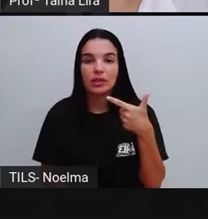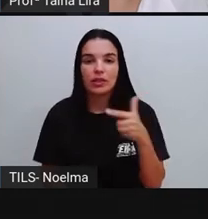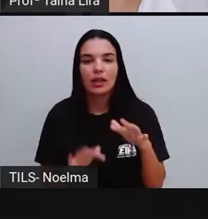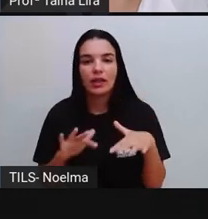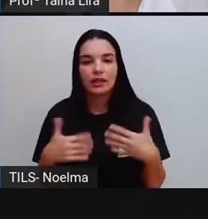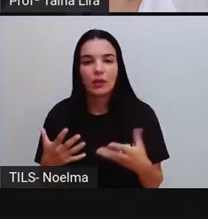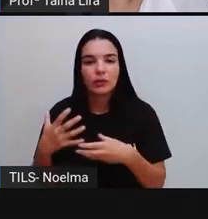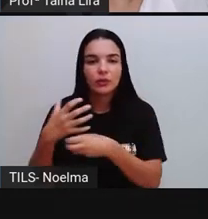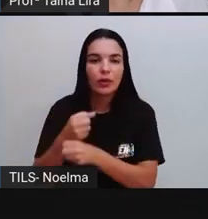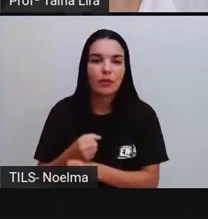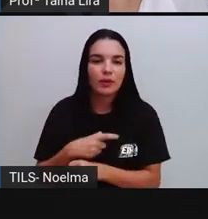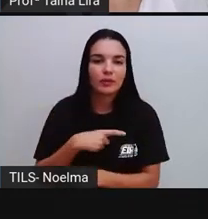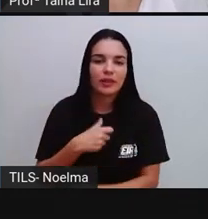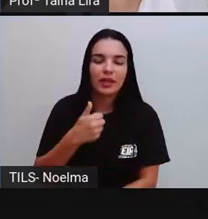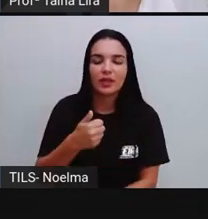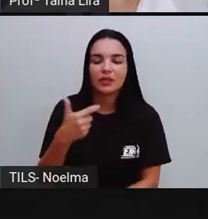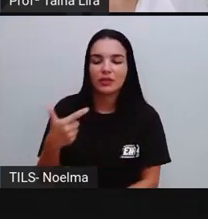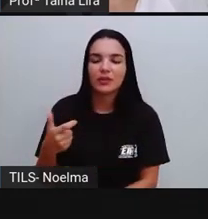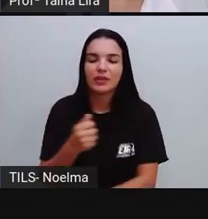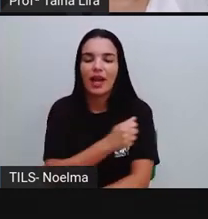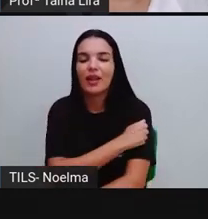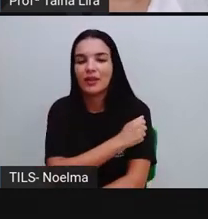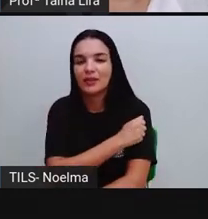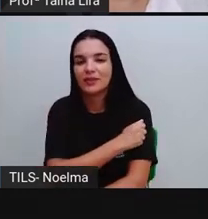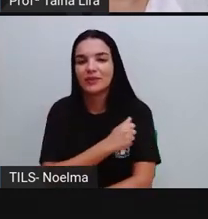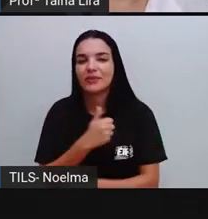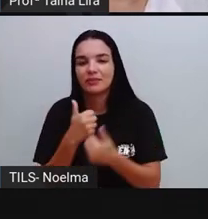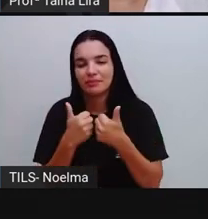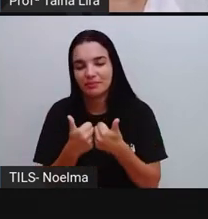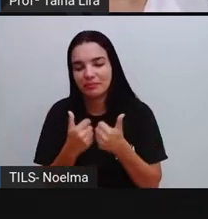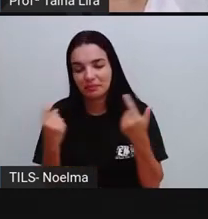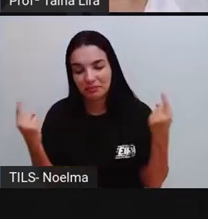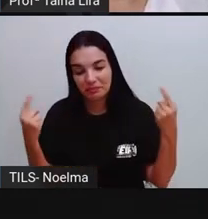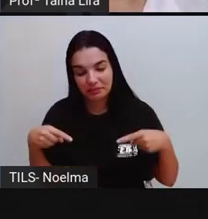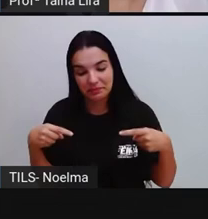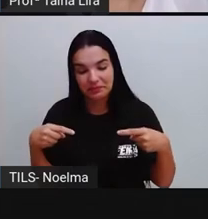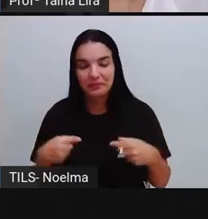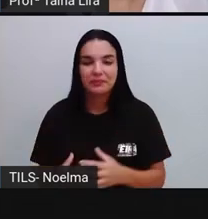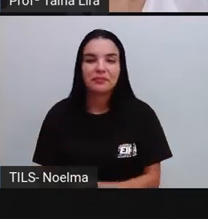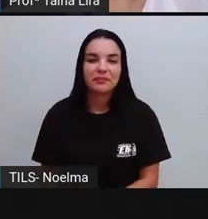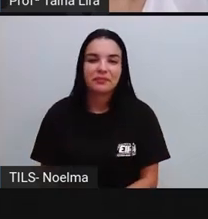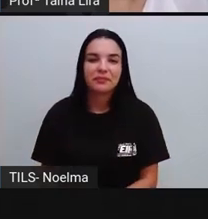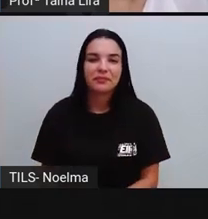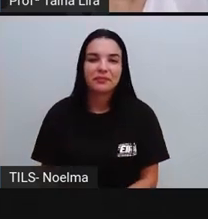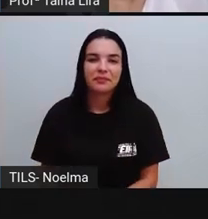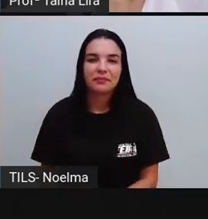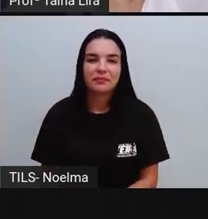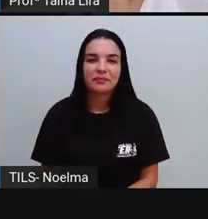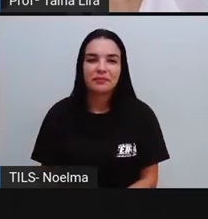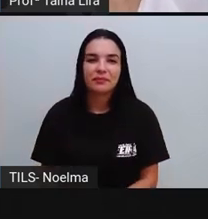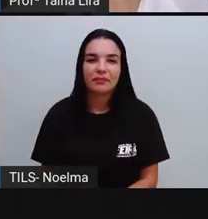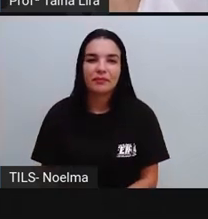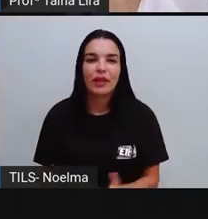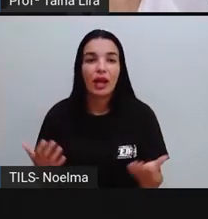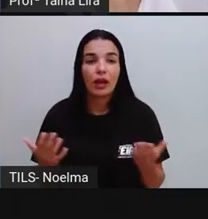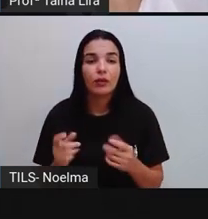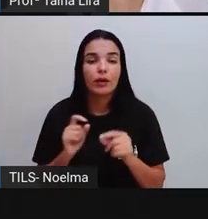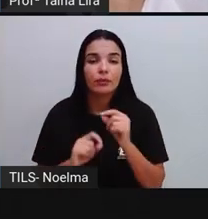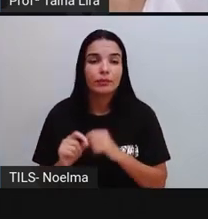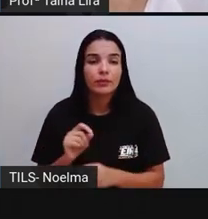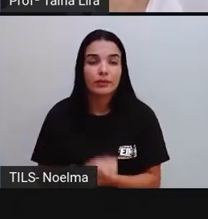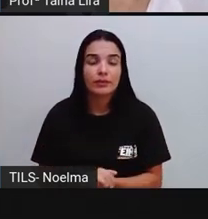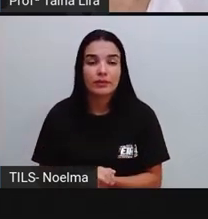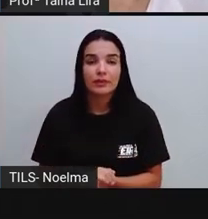5, 6, 7, 8, 9, 10, 11, 12. Então, ó, 12 alunos estão ali participando da batalha, tá? Agora,